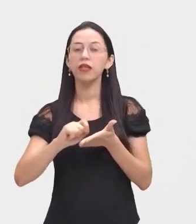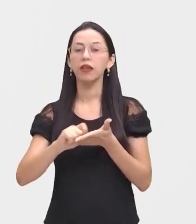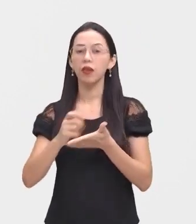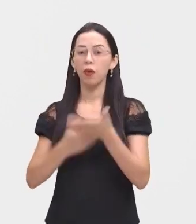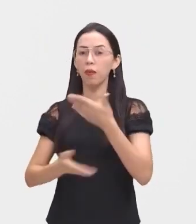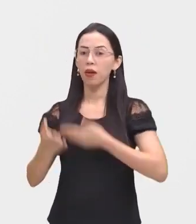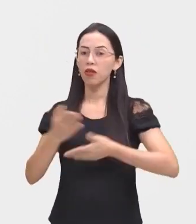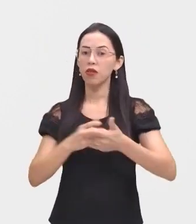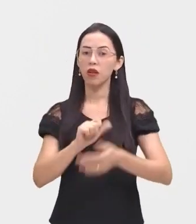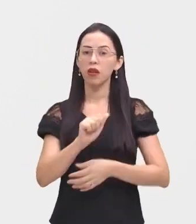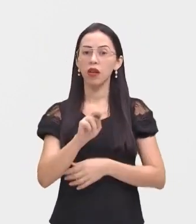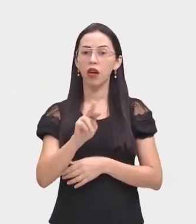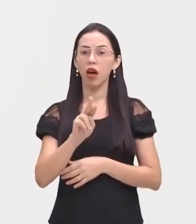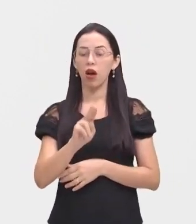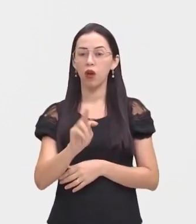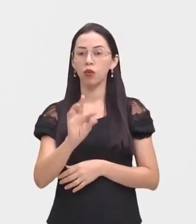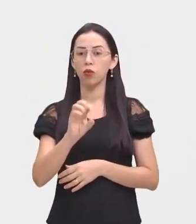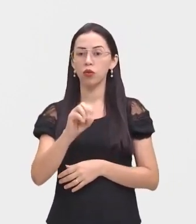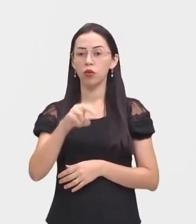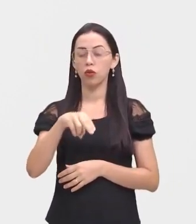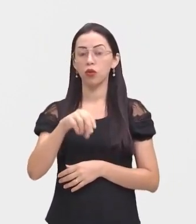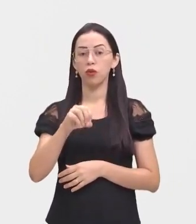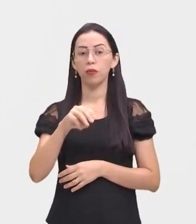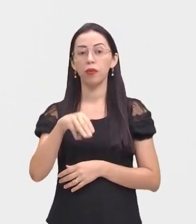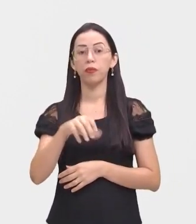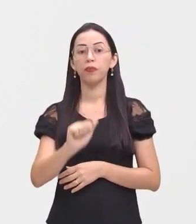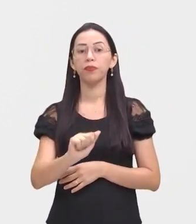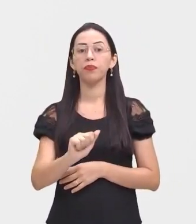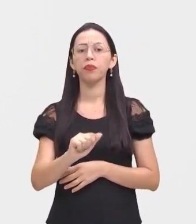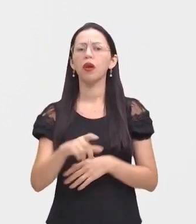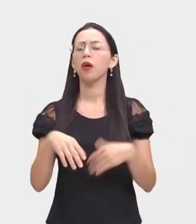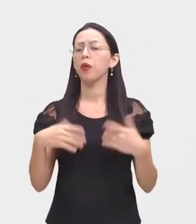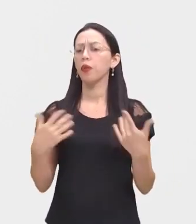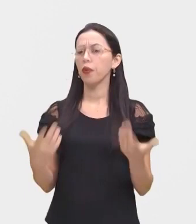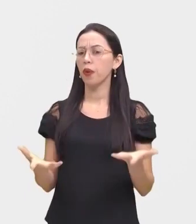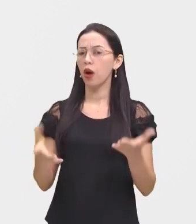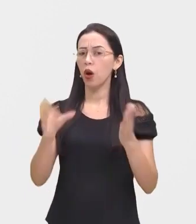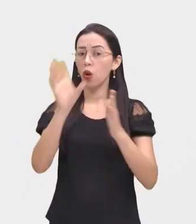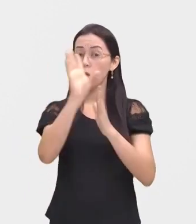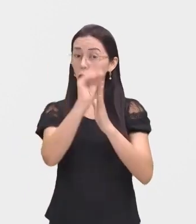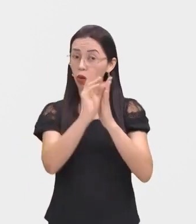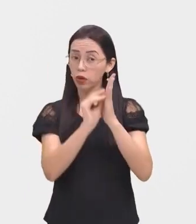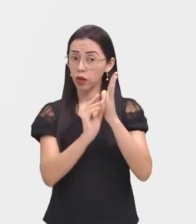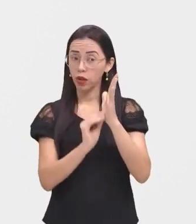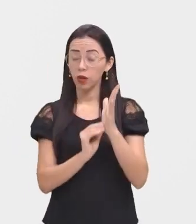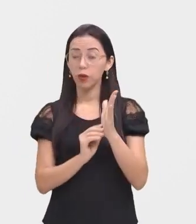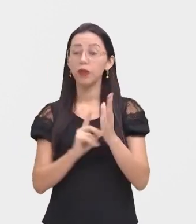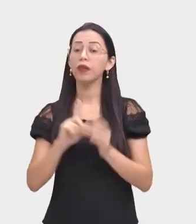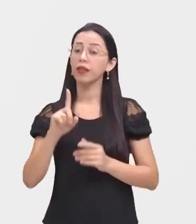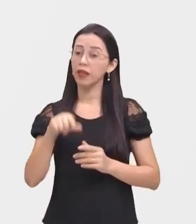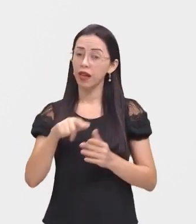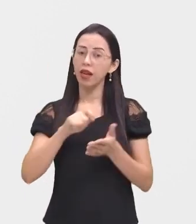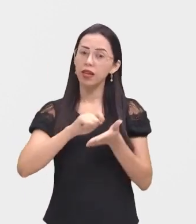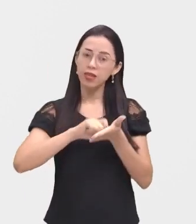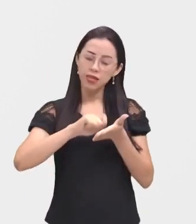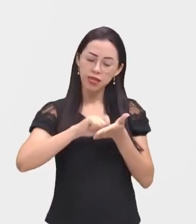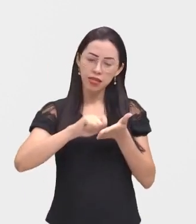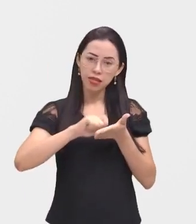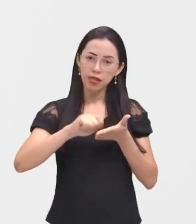e autônoma. Qual é o nosso conteúdo? Escrita autônoma